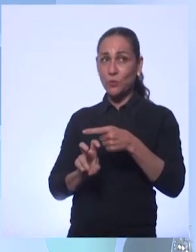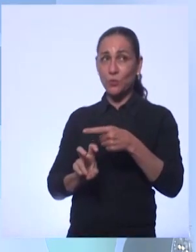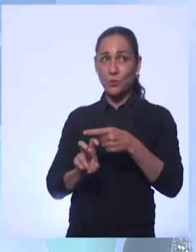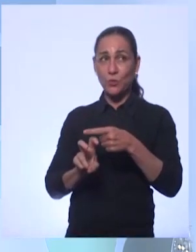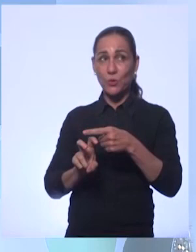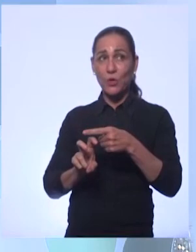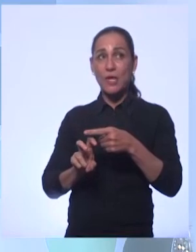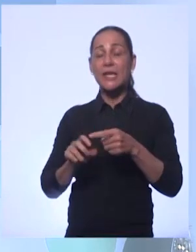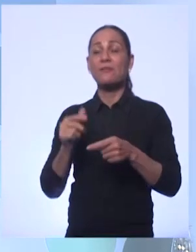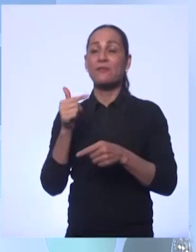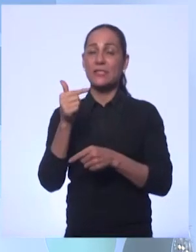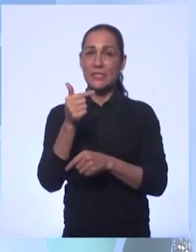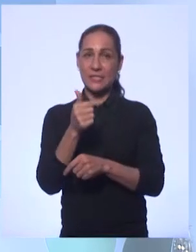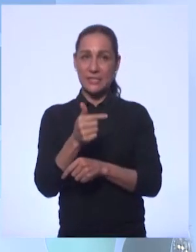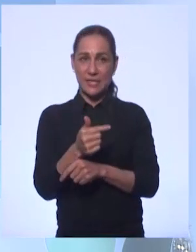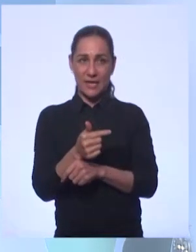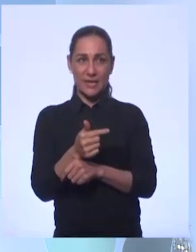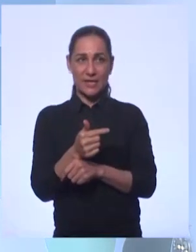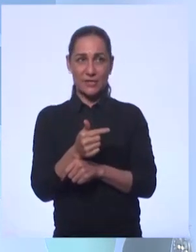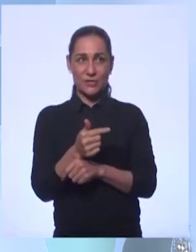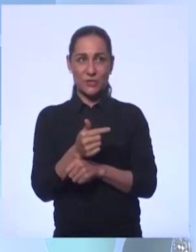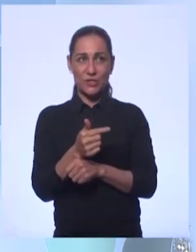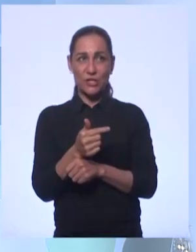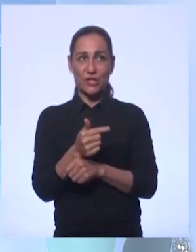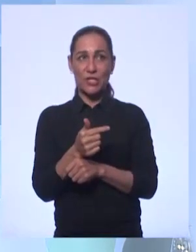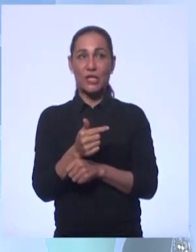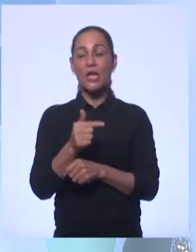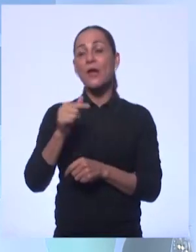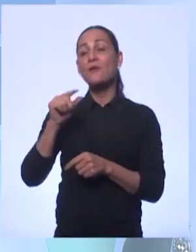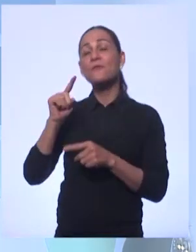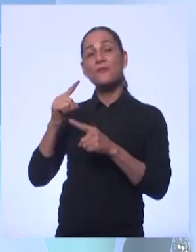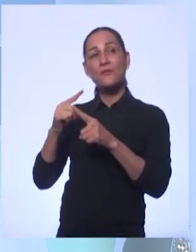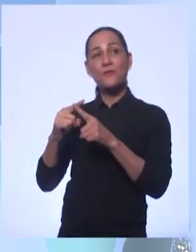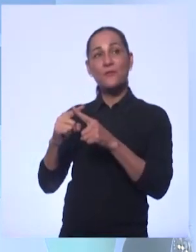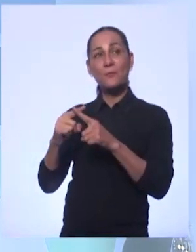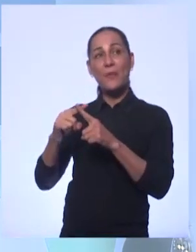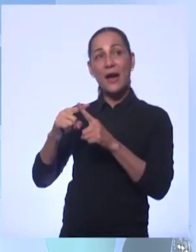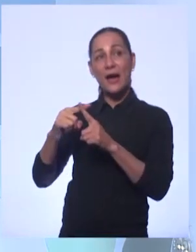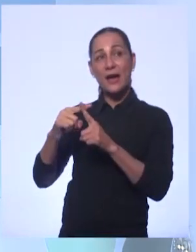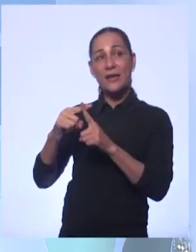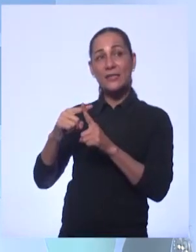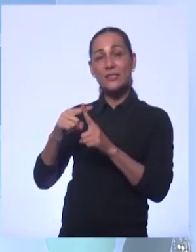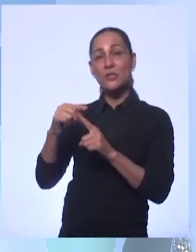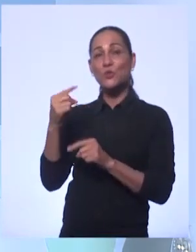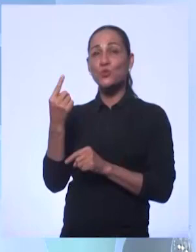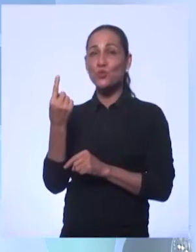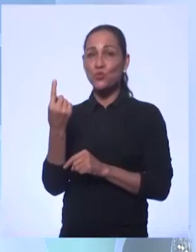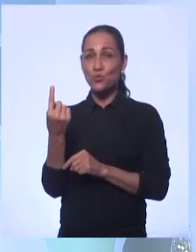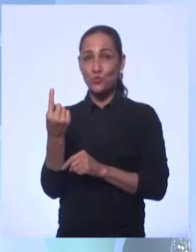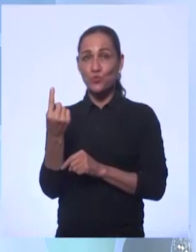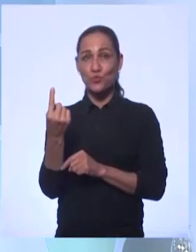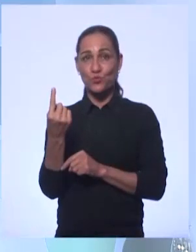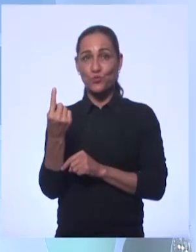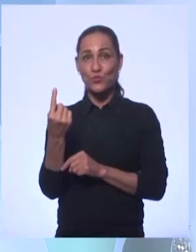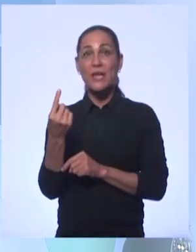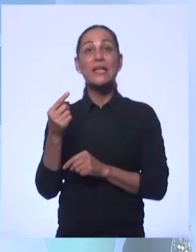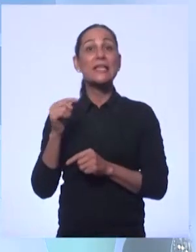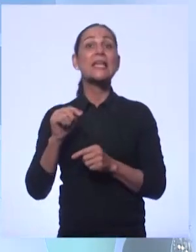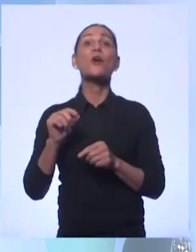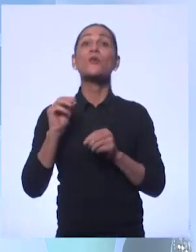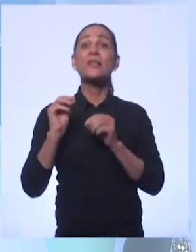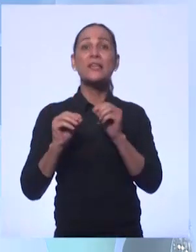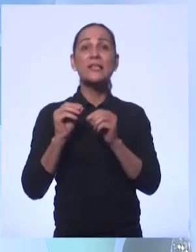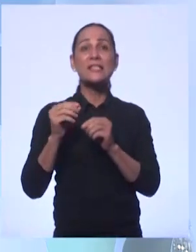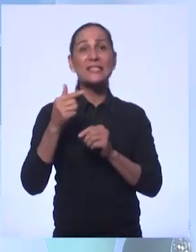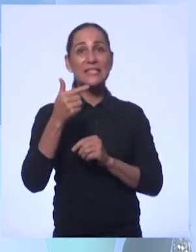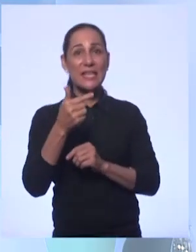fazer 7, que é a parte inteira, vezes 5, que é o denominador, mais o que sobrou, que é o 1, o nosso resto. 7